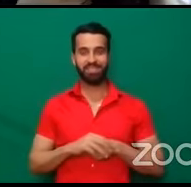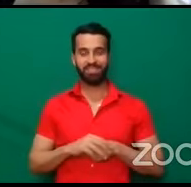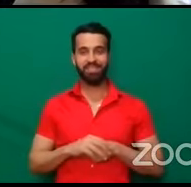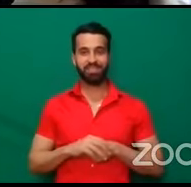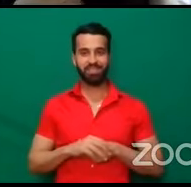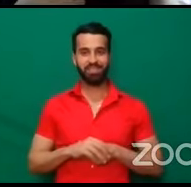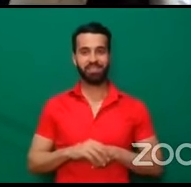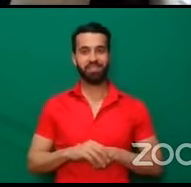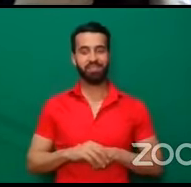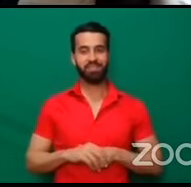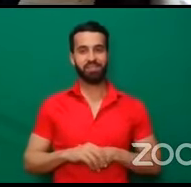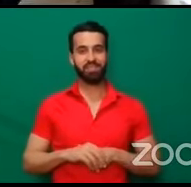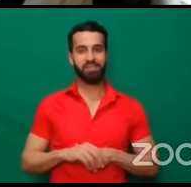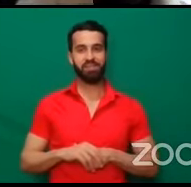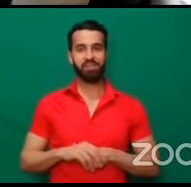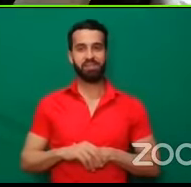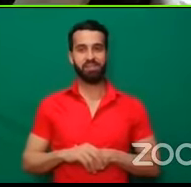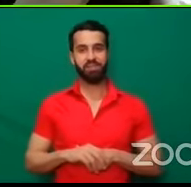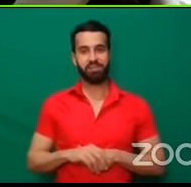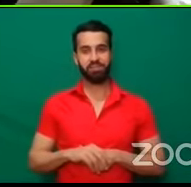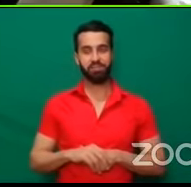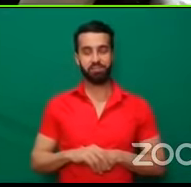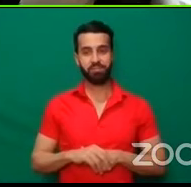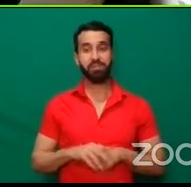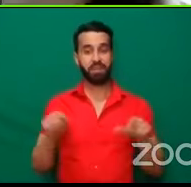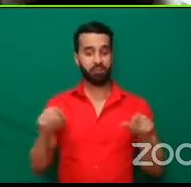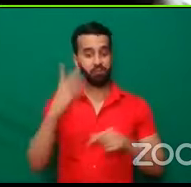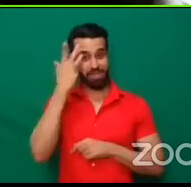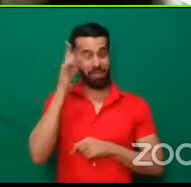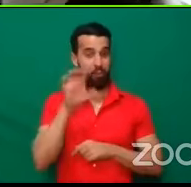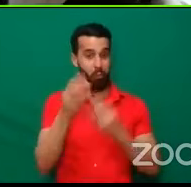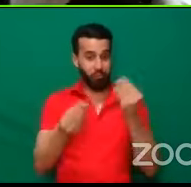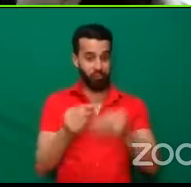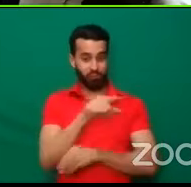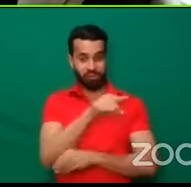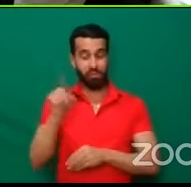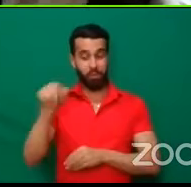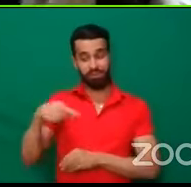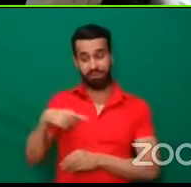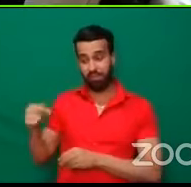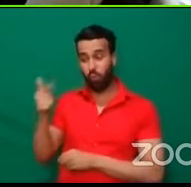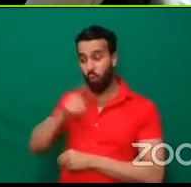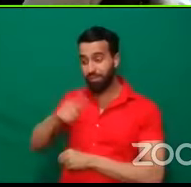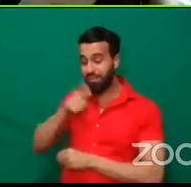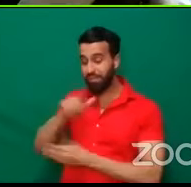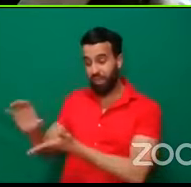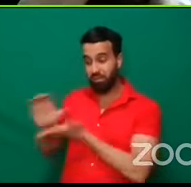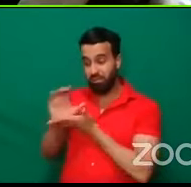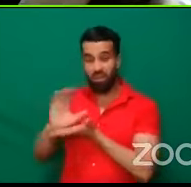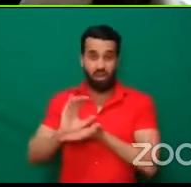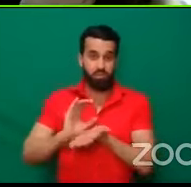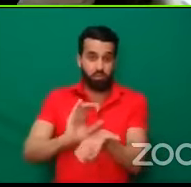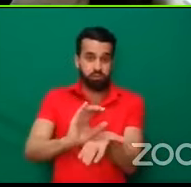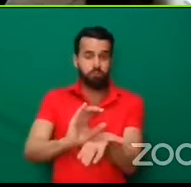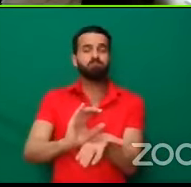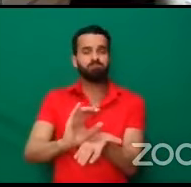né? Sim. como é aí para vocês, mas aqui para captação de grana é bem É complicado, assim, né?